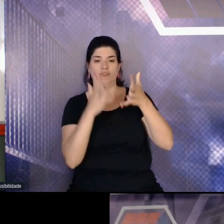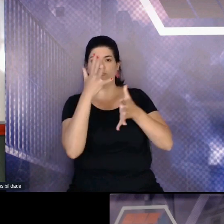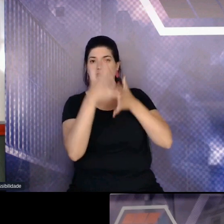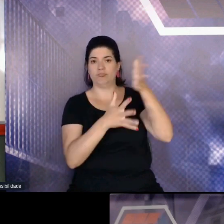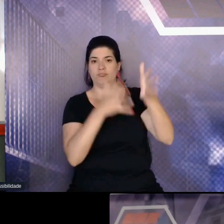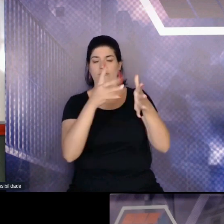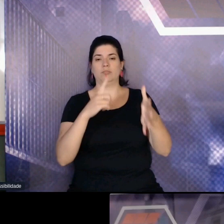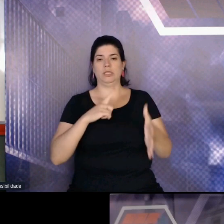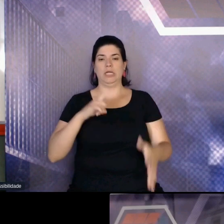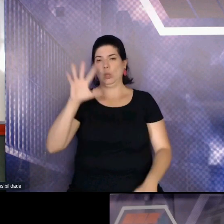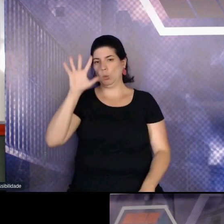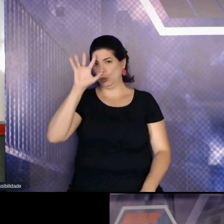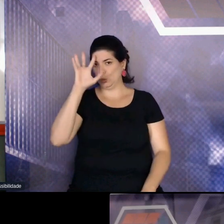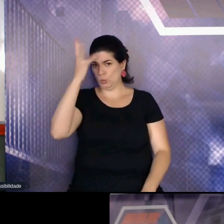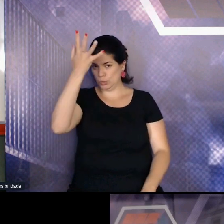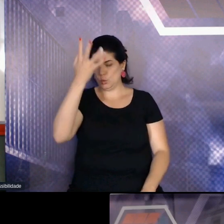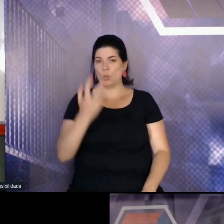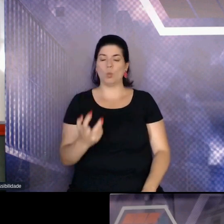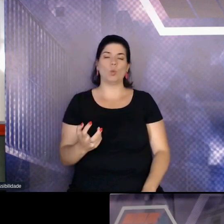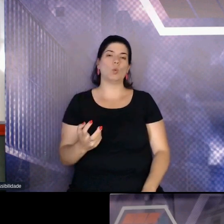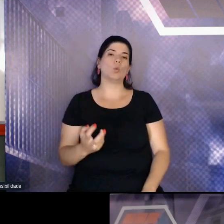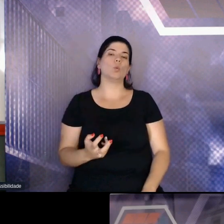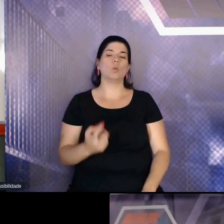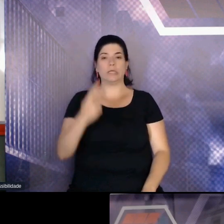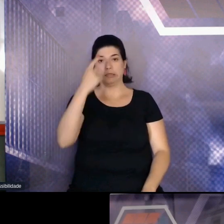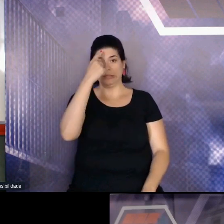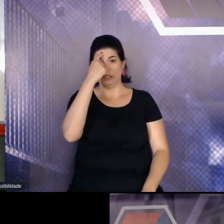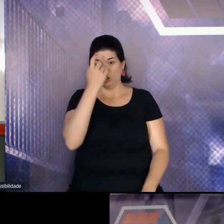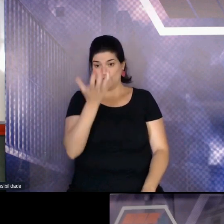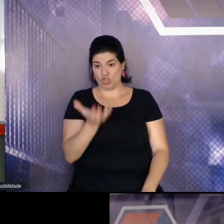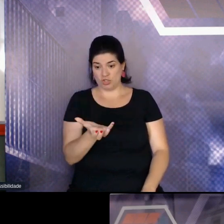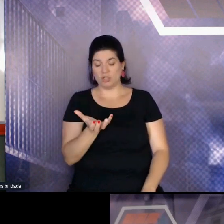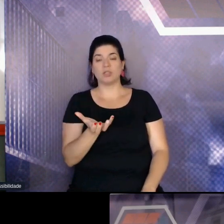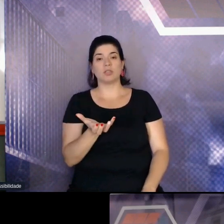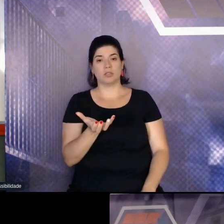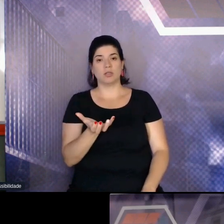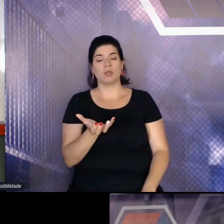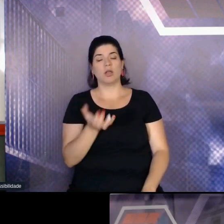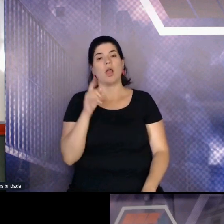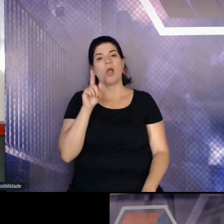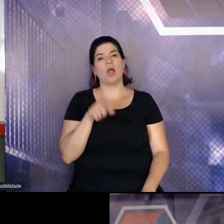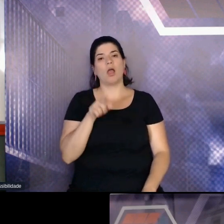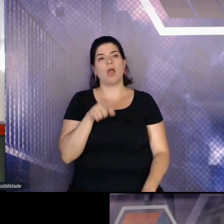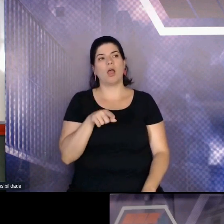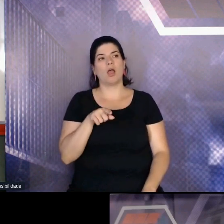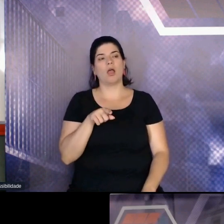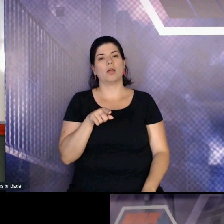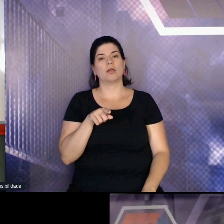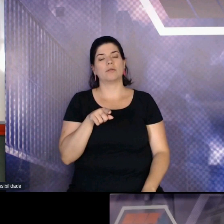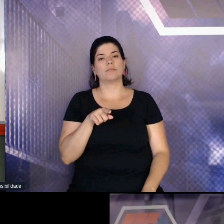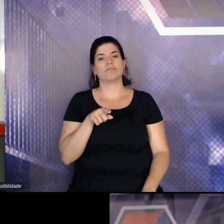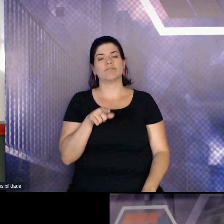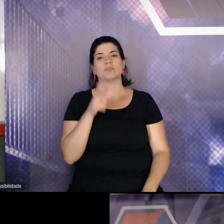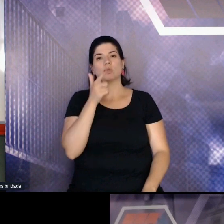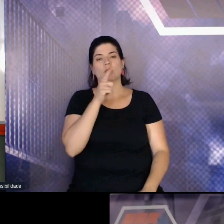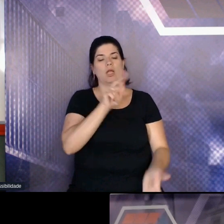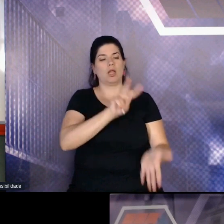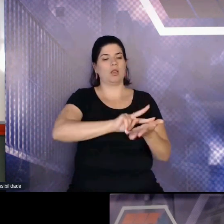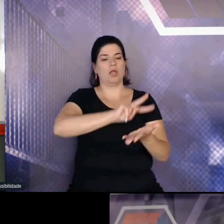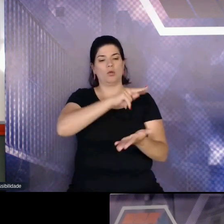uma solução de inteligência artificial que ela faz a tradução